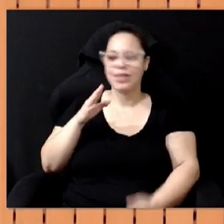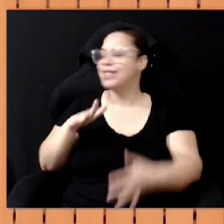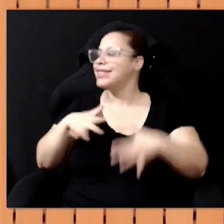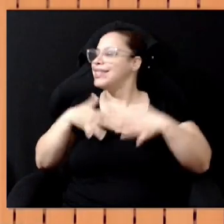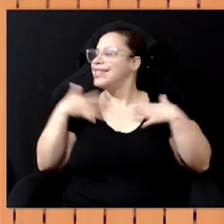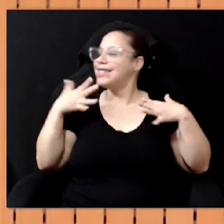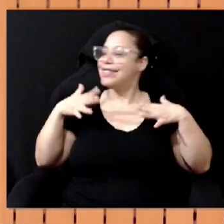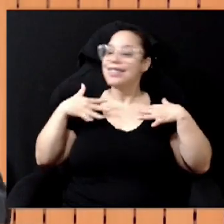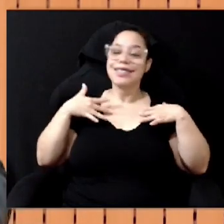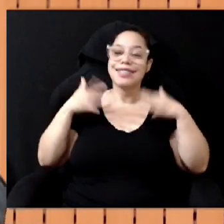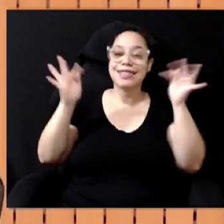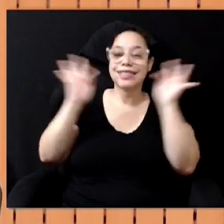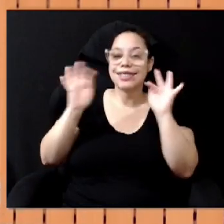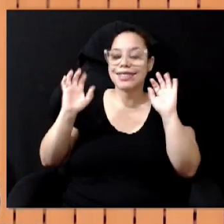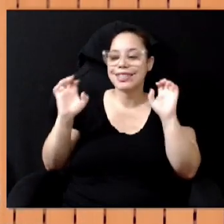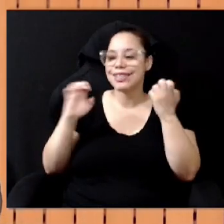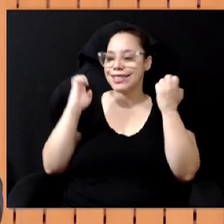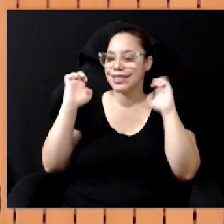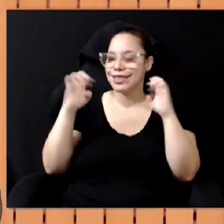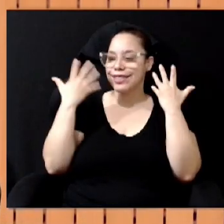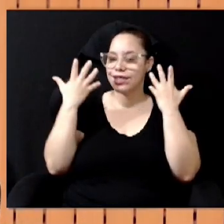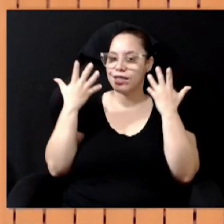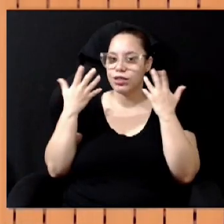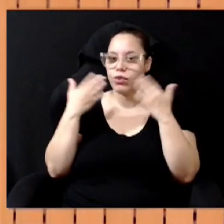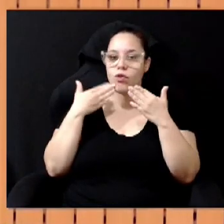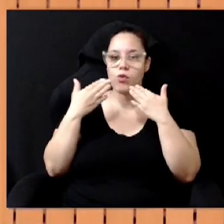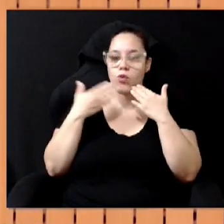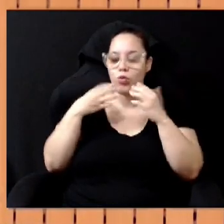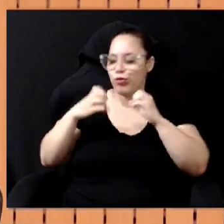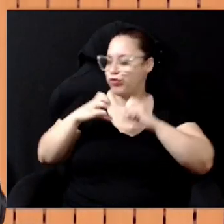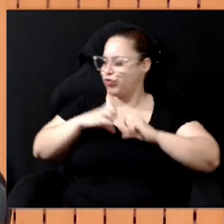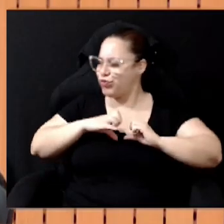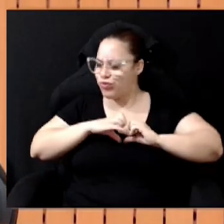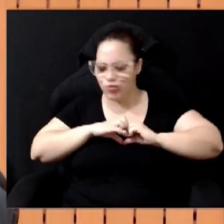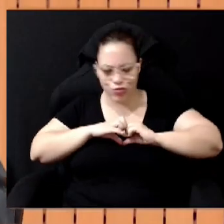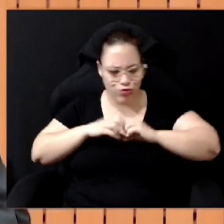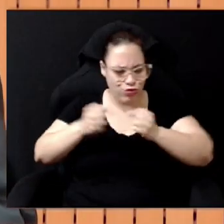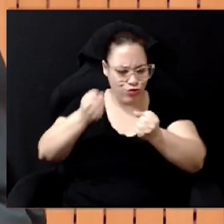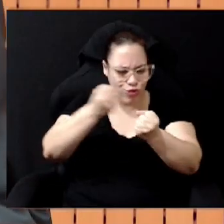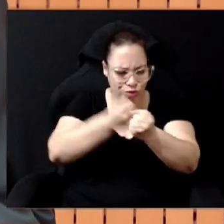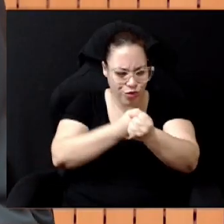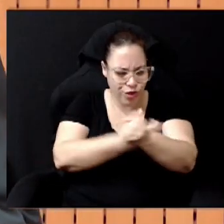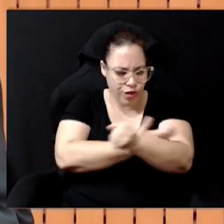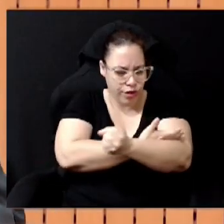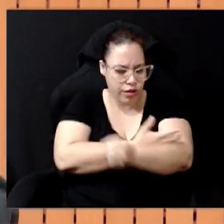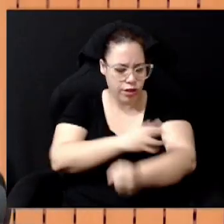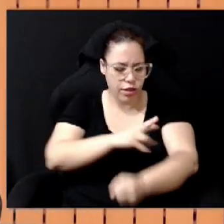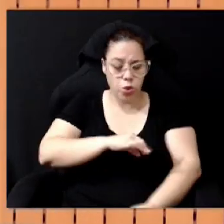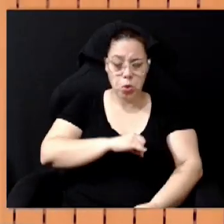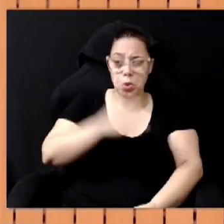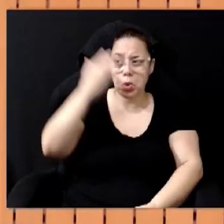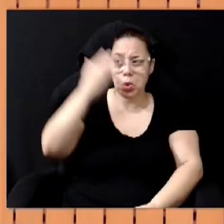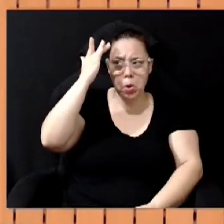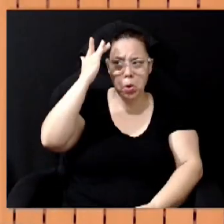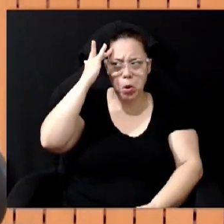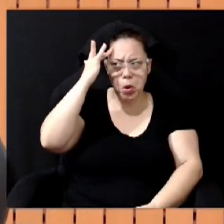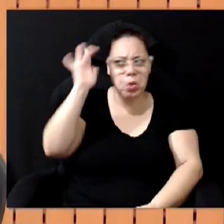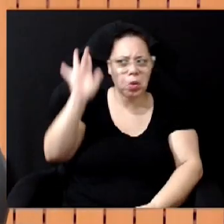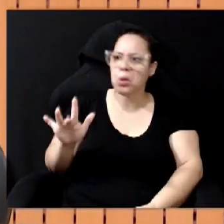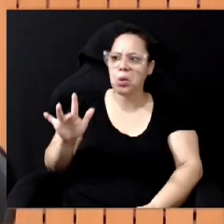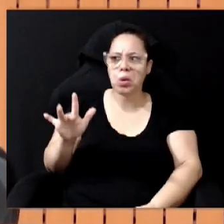e conversando com o Haroldo, ele falou com tanta paixão, com tanta emoção, falou: Rossini, você não sabe a riqueza que nós temos